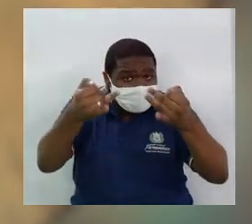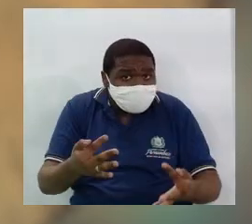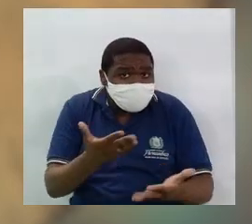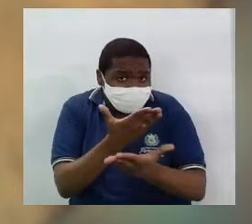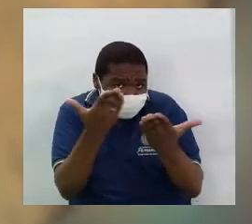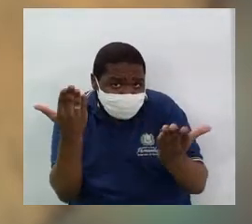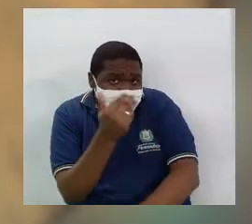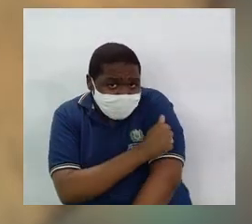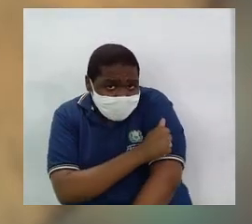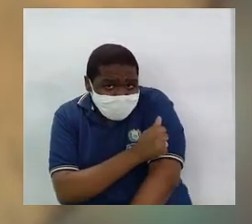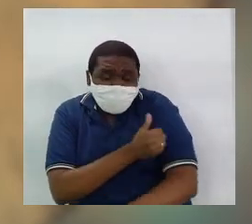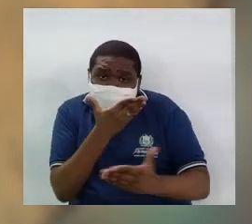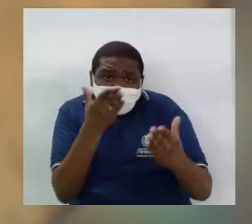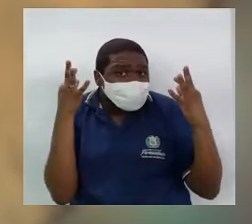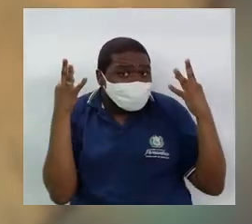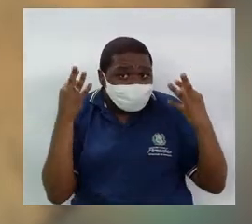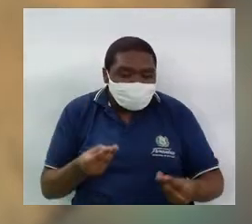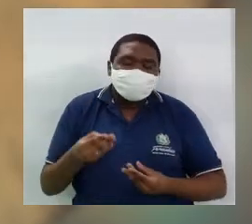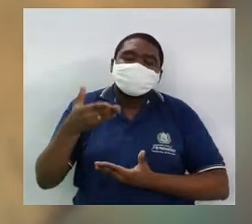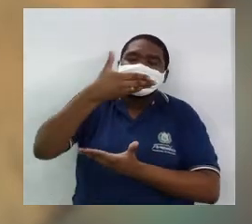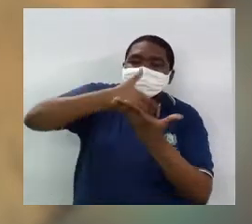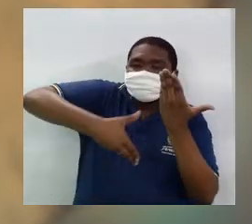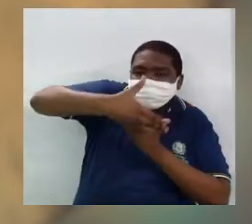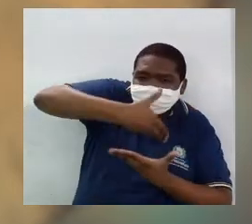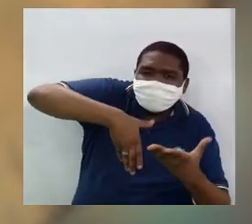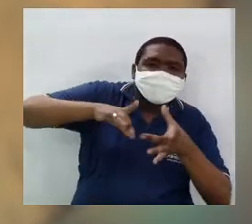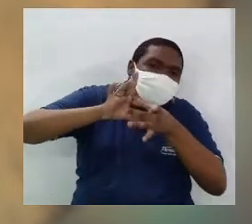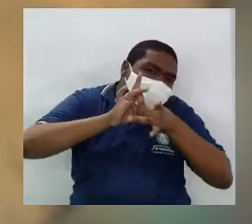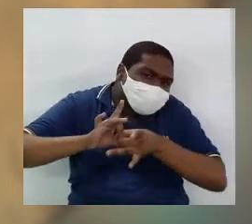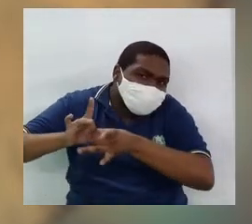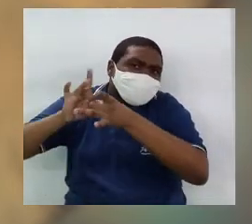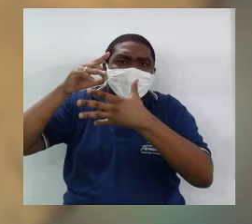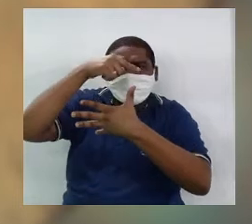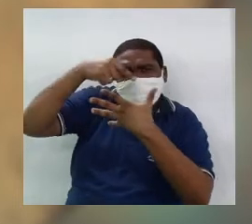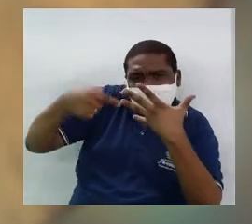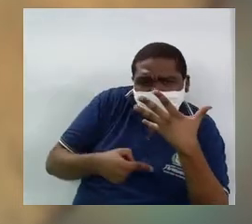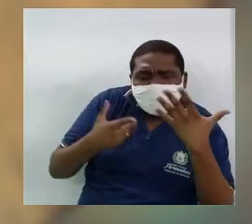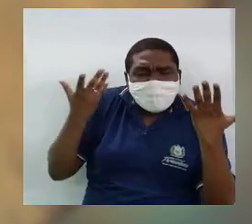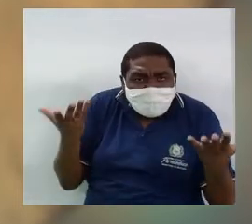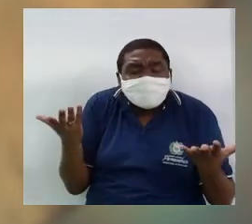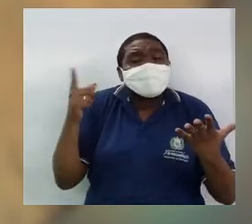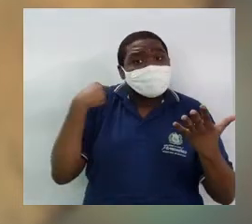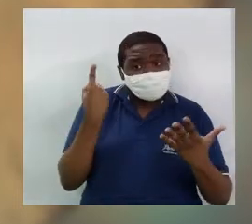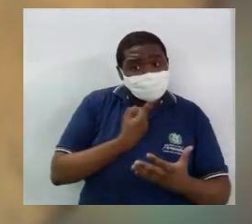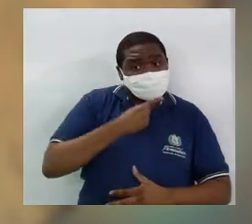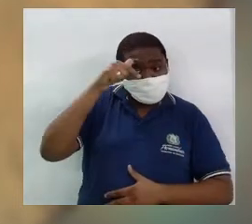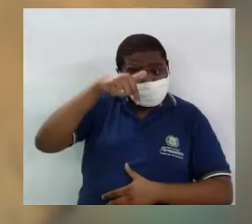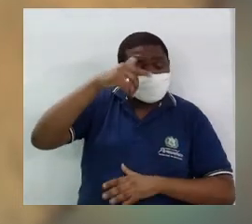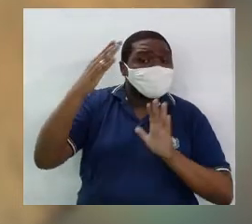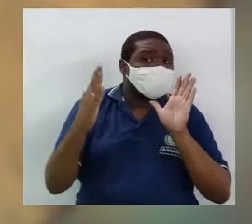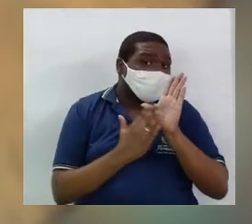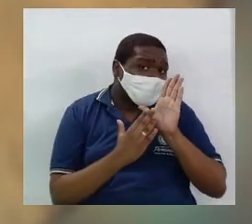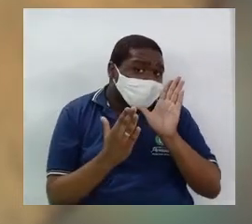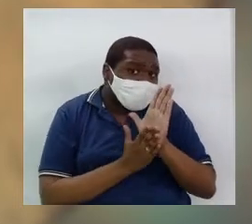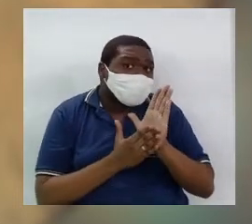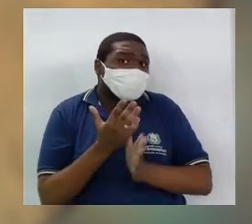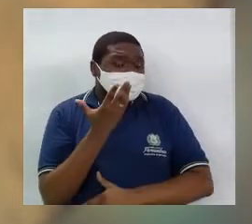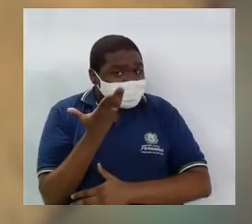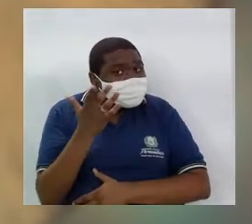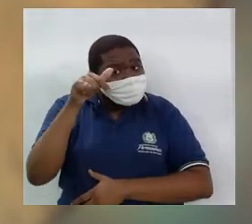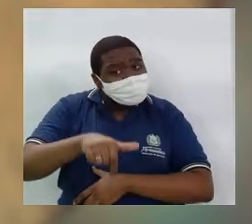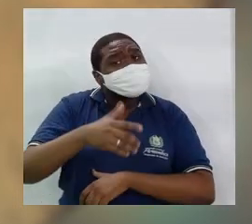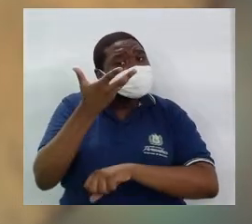estudante, todo esse espírito se junta ao que nós aqui propomos no nosso componente. Que tal